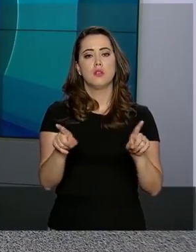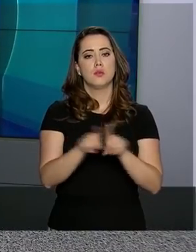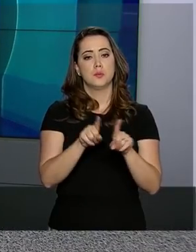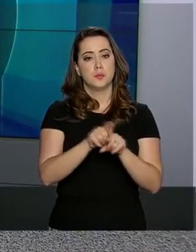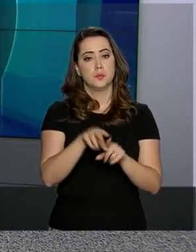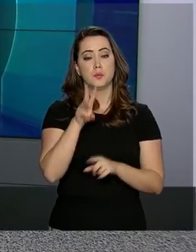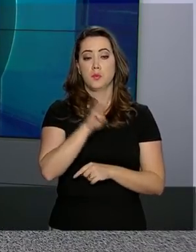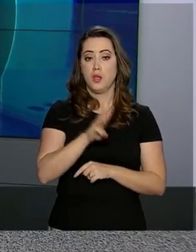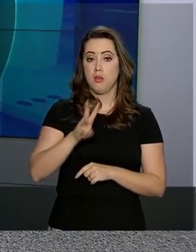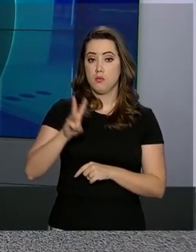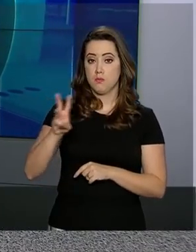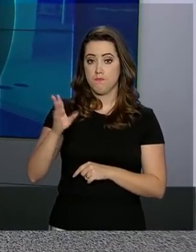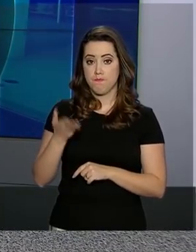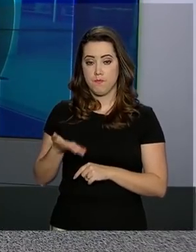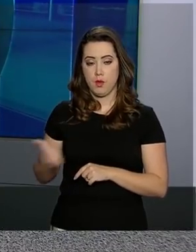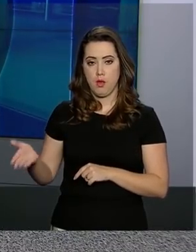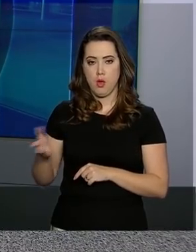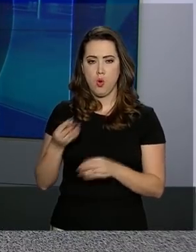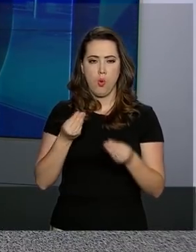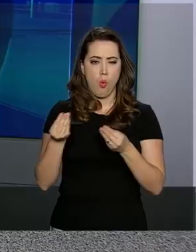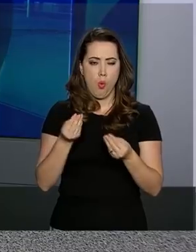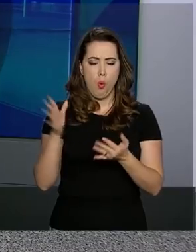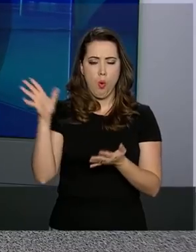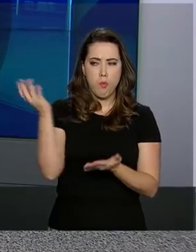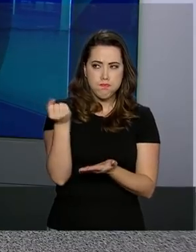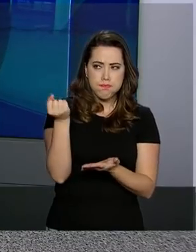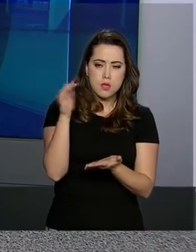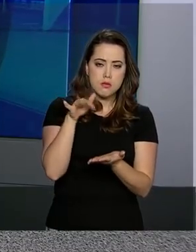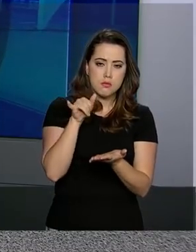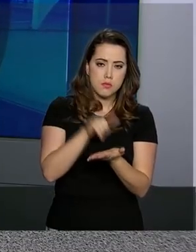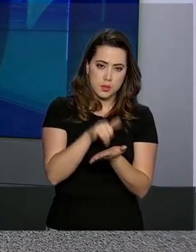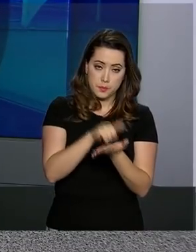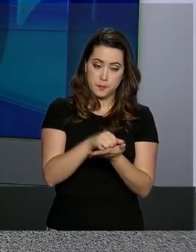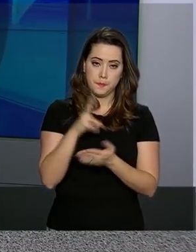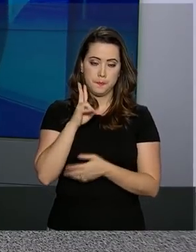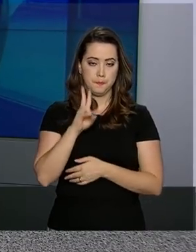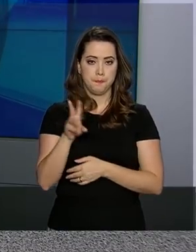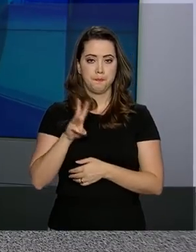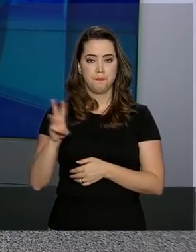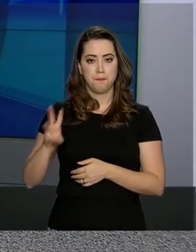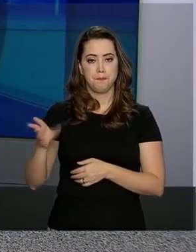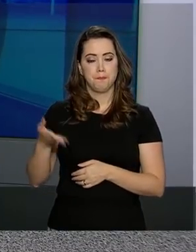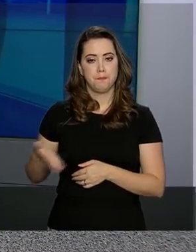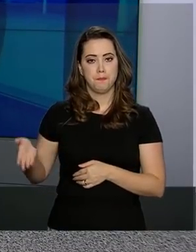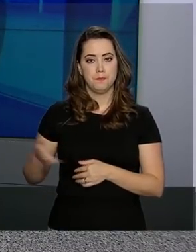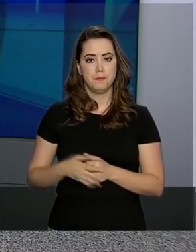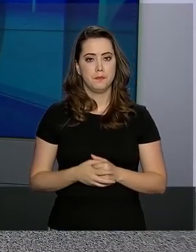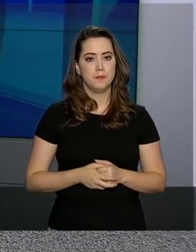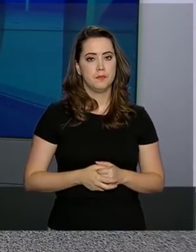Renda e também o caminho para baixar o programa estão em